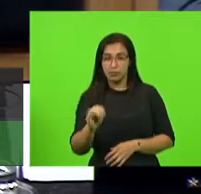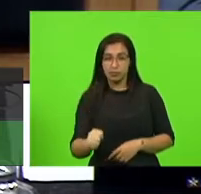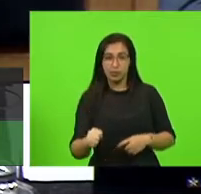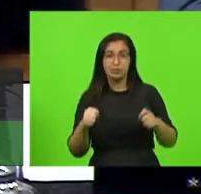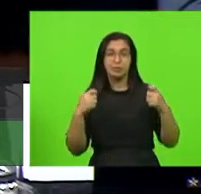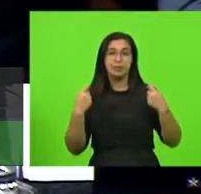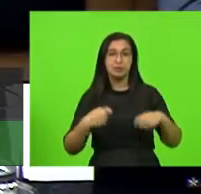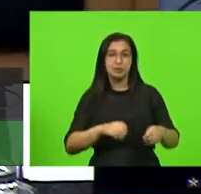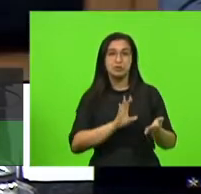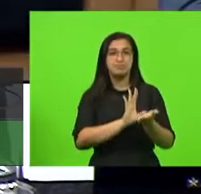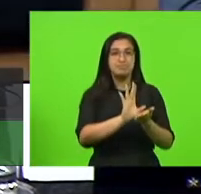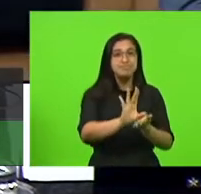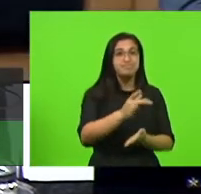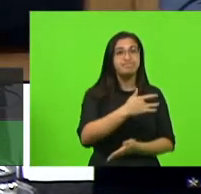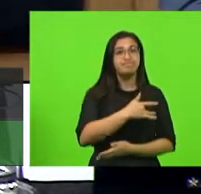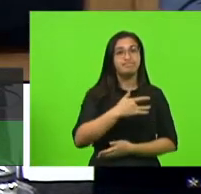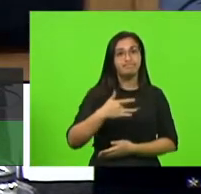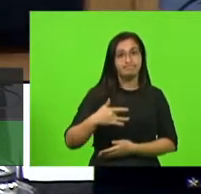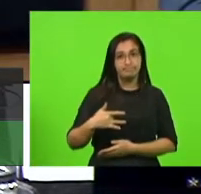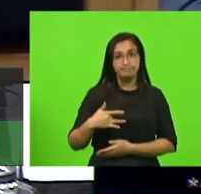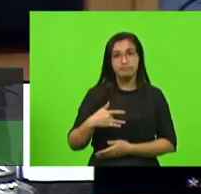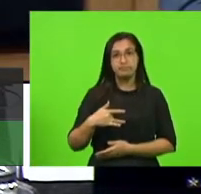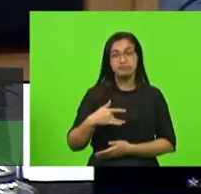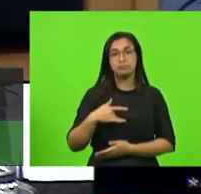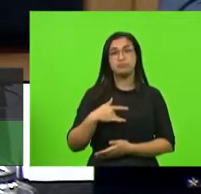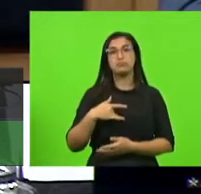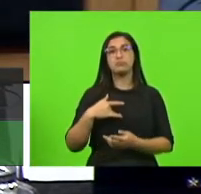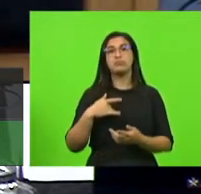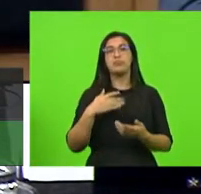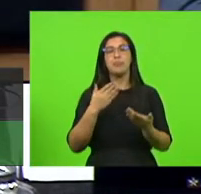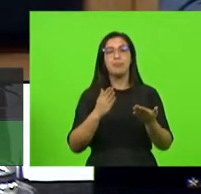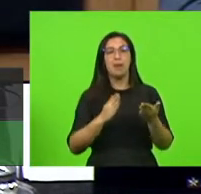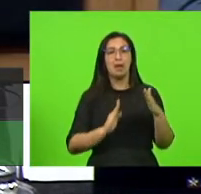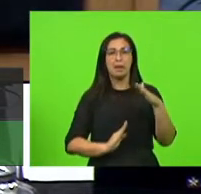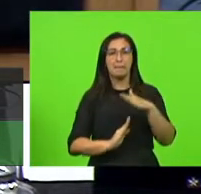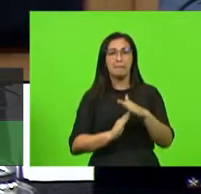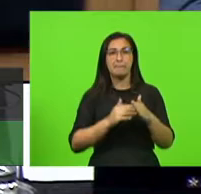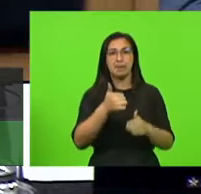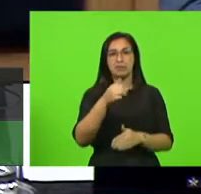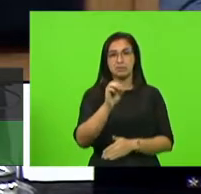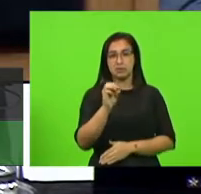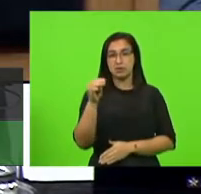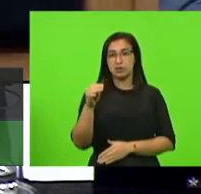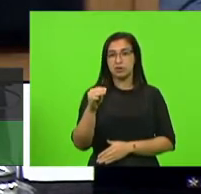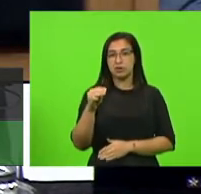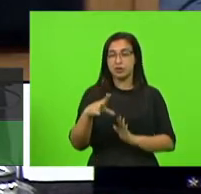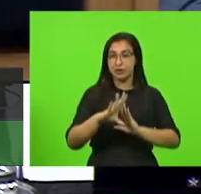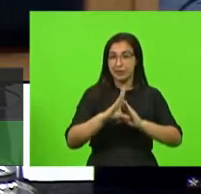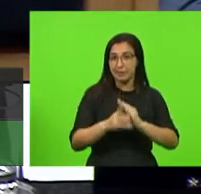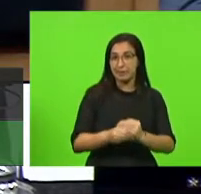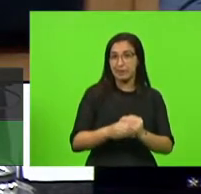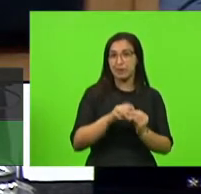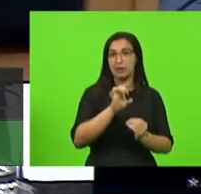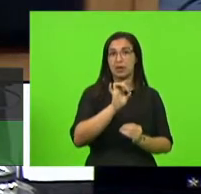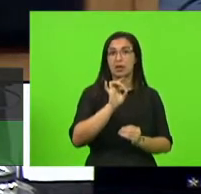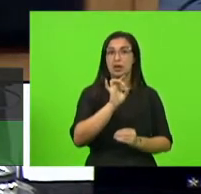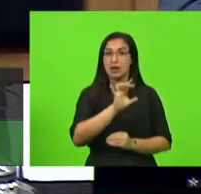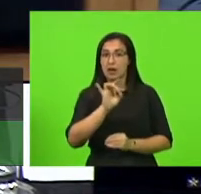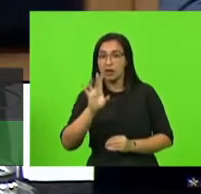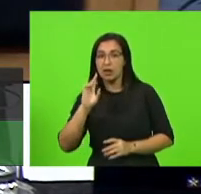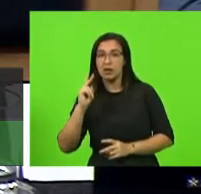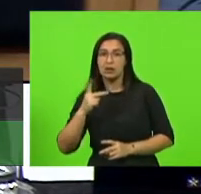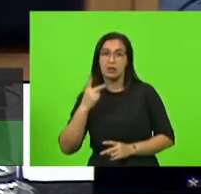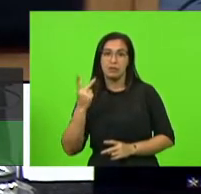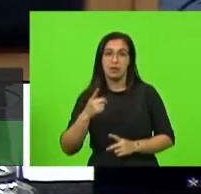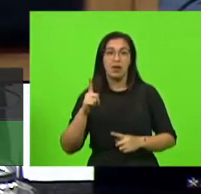função saúde. Fica estabelecido o limite máximo de 10 emendas por parlamentar. Então, por isso que